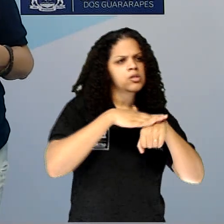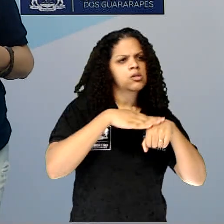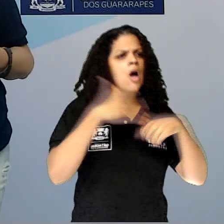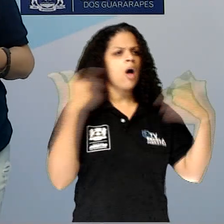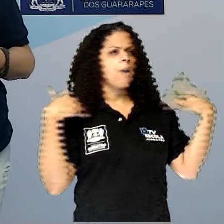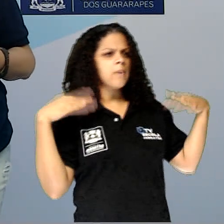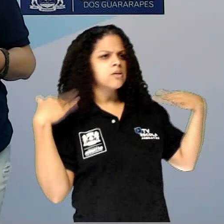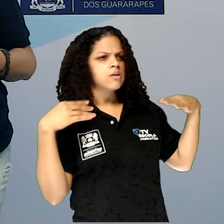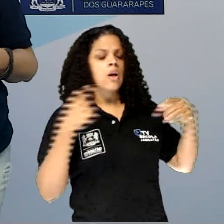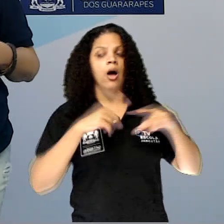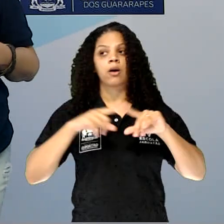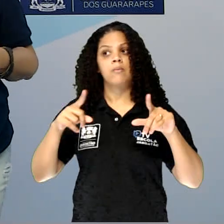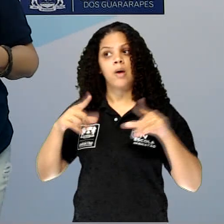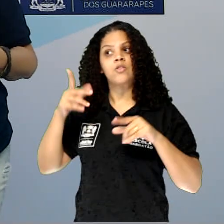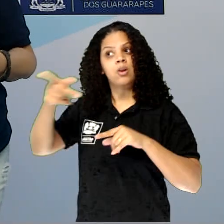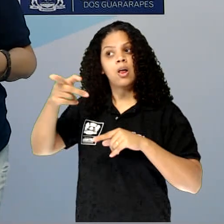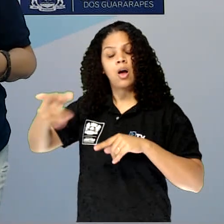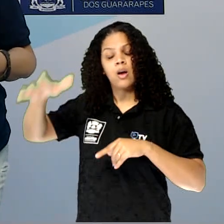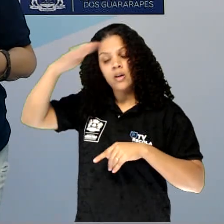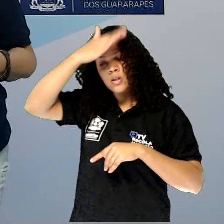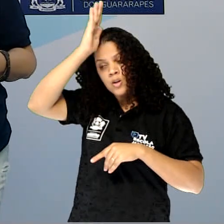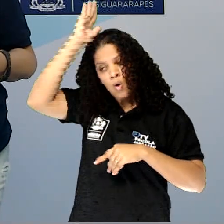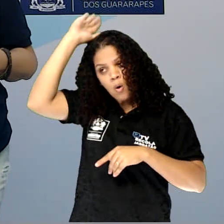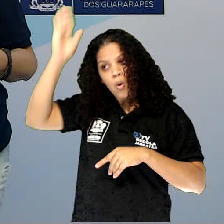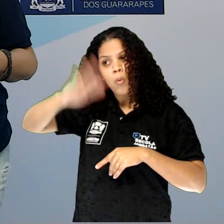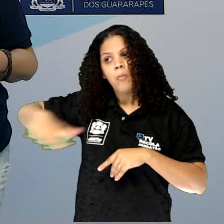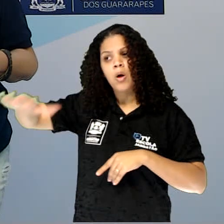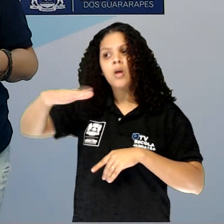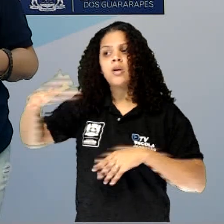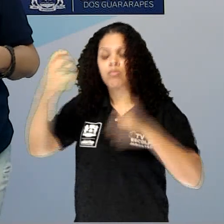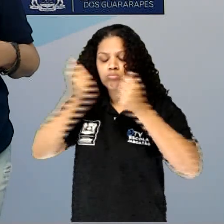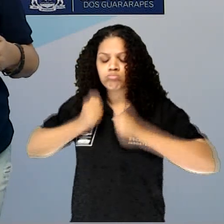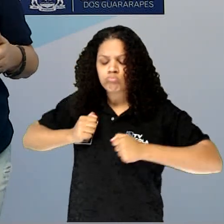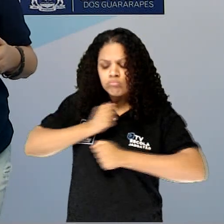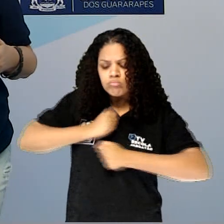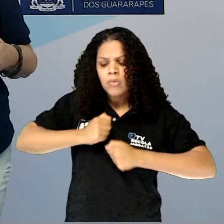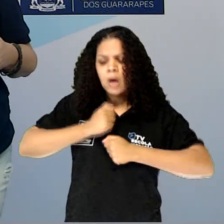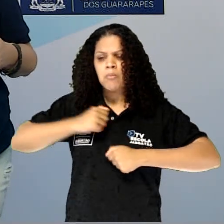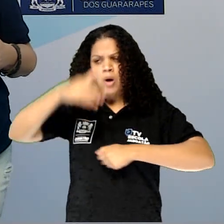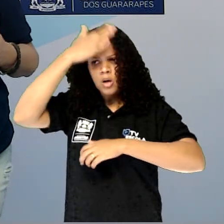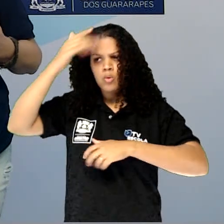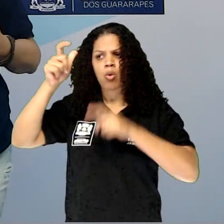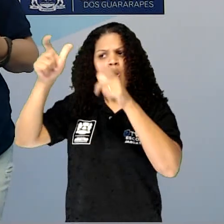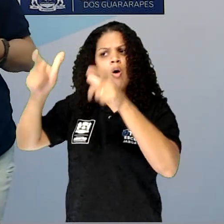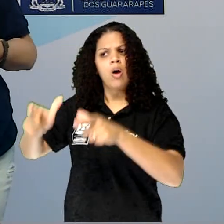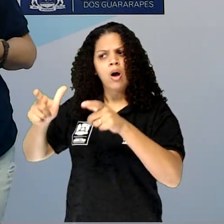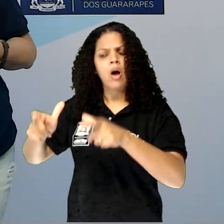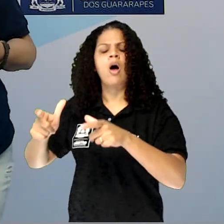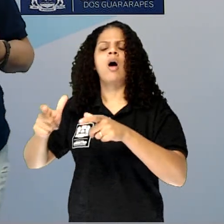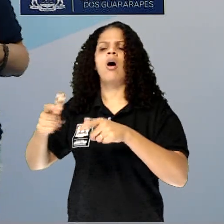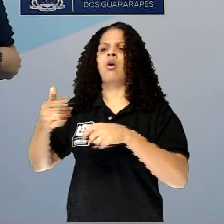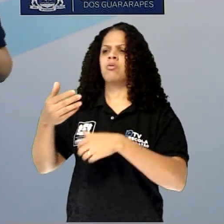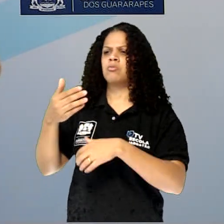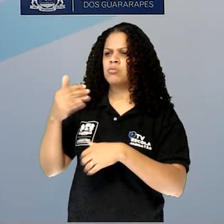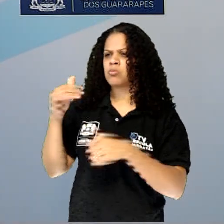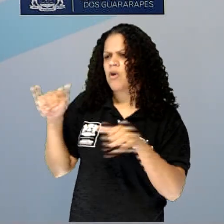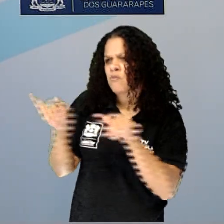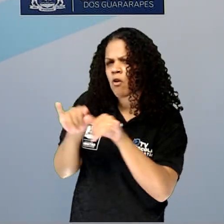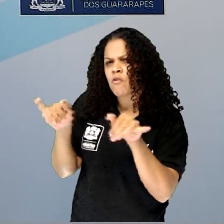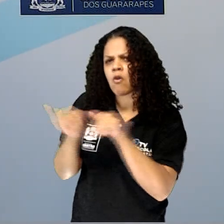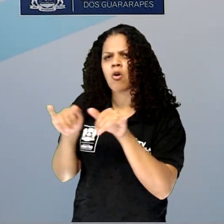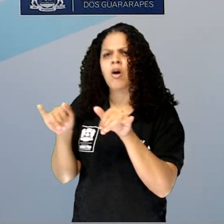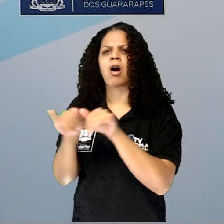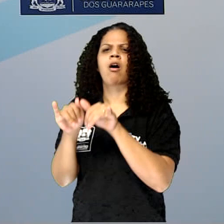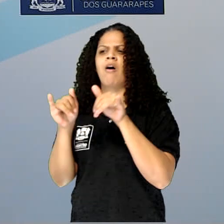Mas o que é que seriam isso? Era um local onde se tomava banho, isso é verdade. Mas não só isso, se fofocava nos banhos públicos,